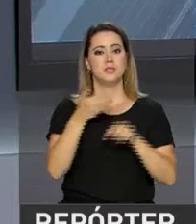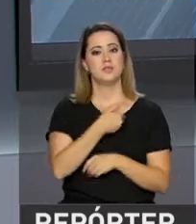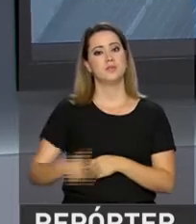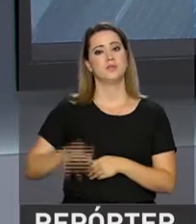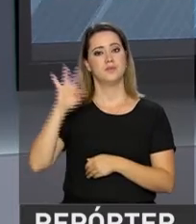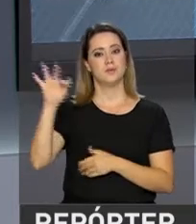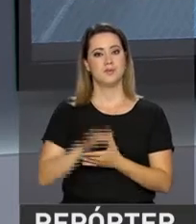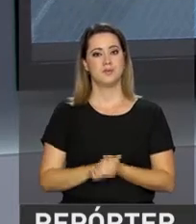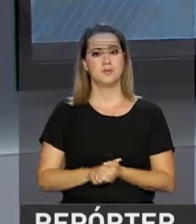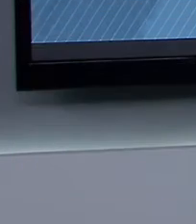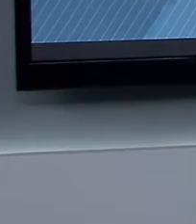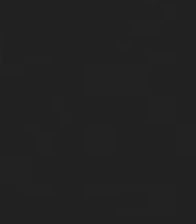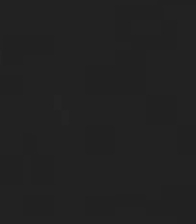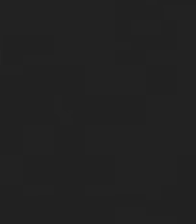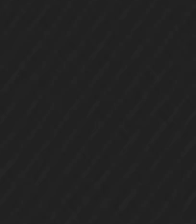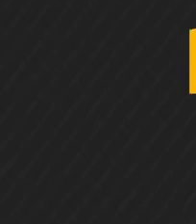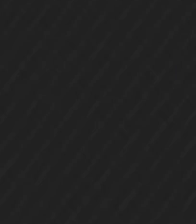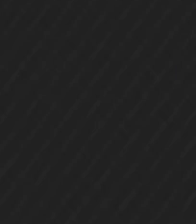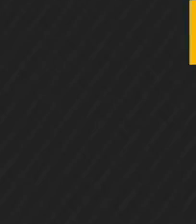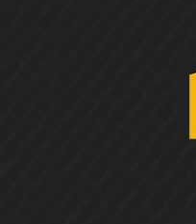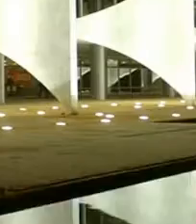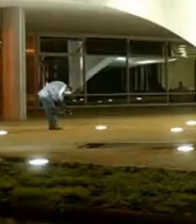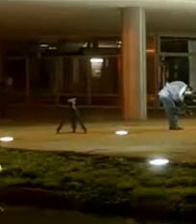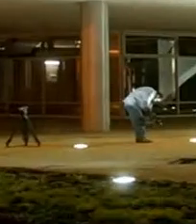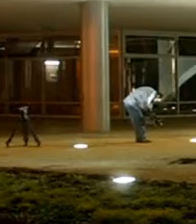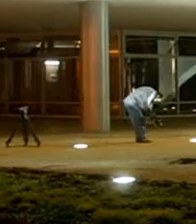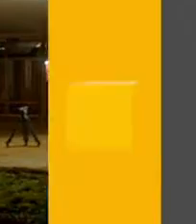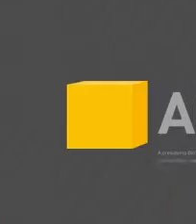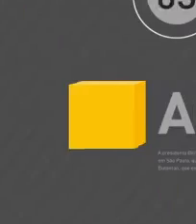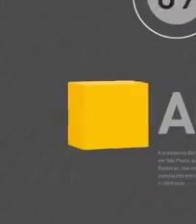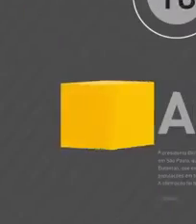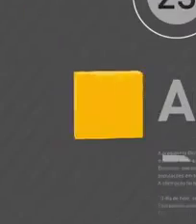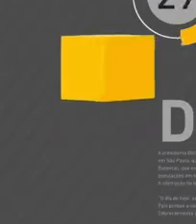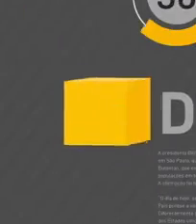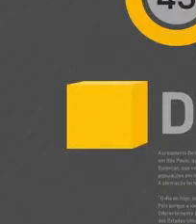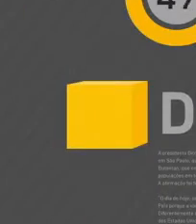a TV do Governo Federal.